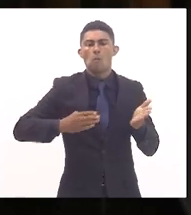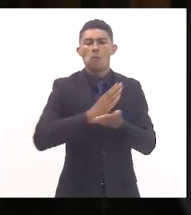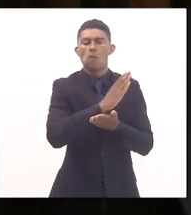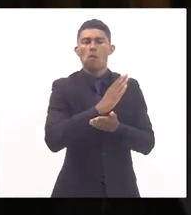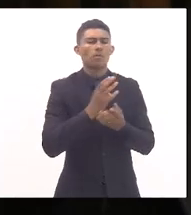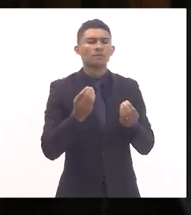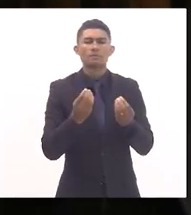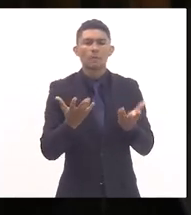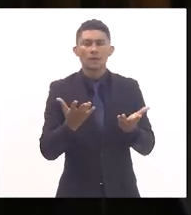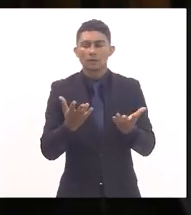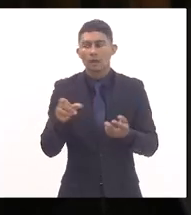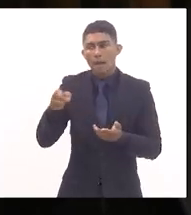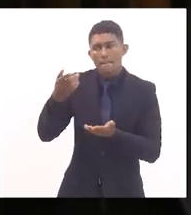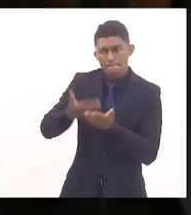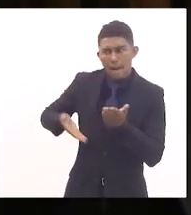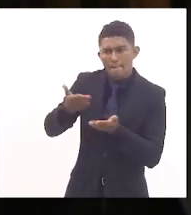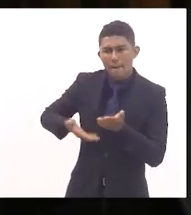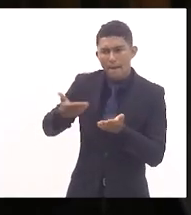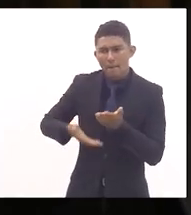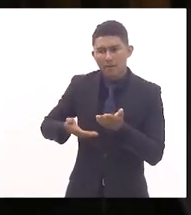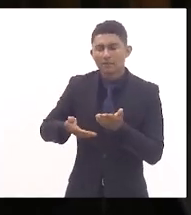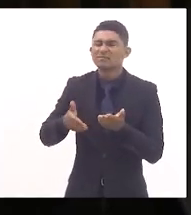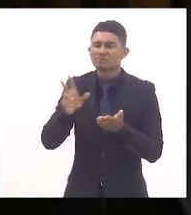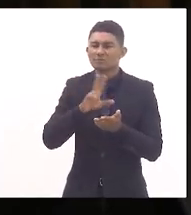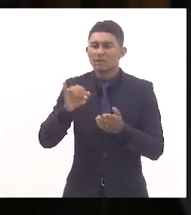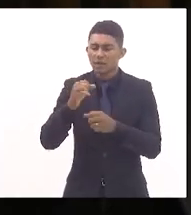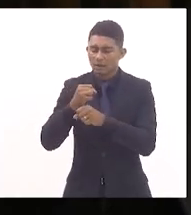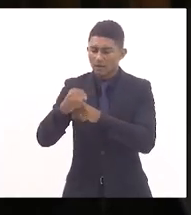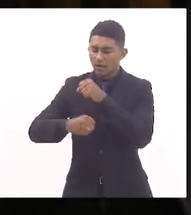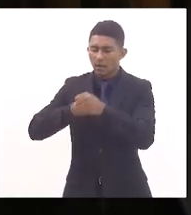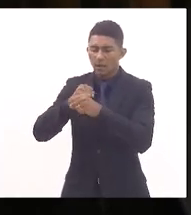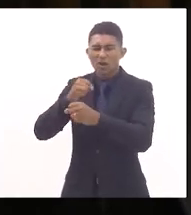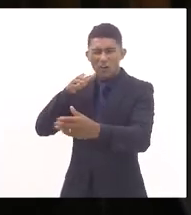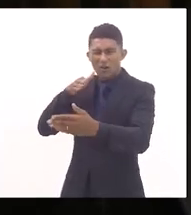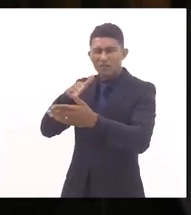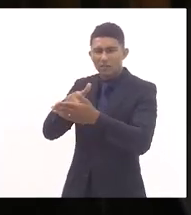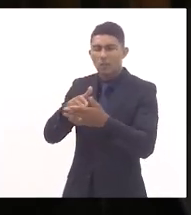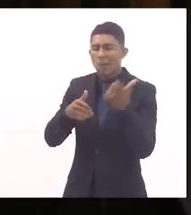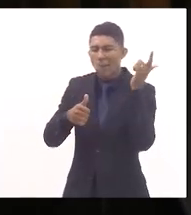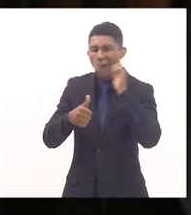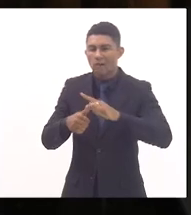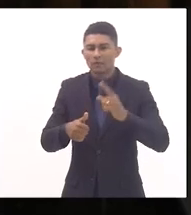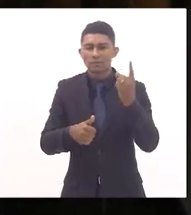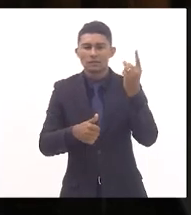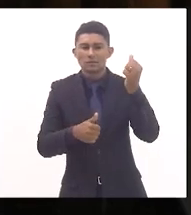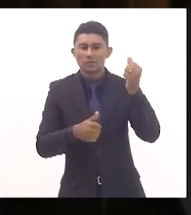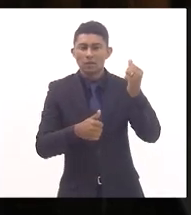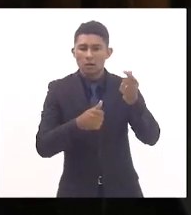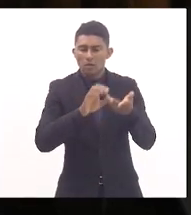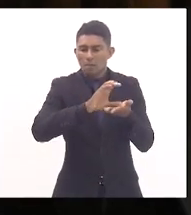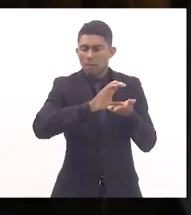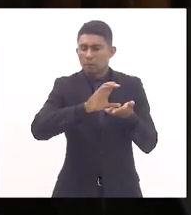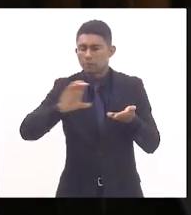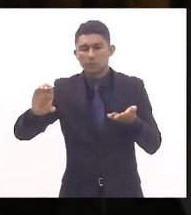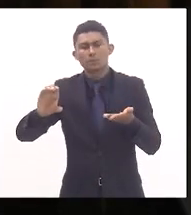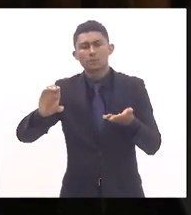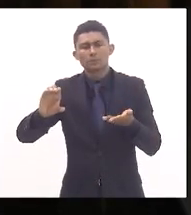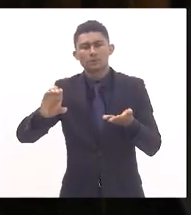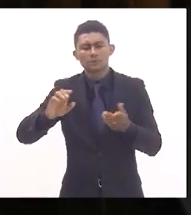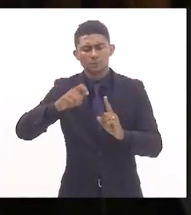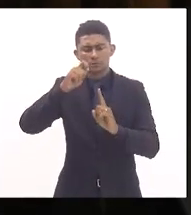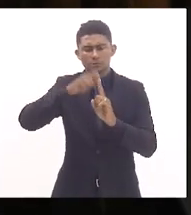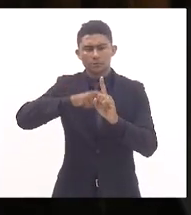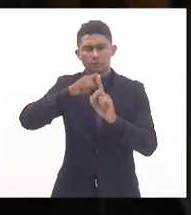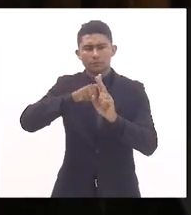compensar essas perdas até o final do presente ano uma compensação de seis meses